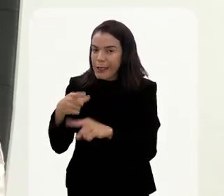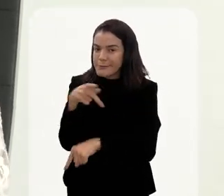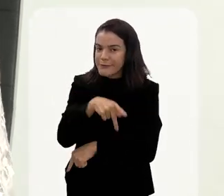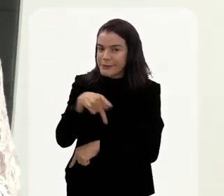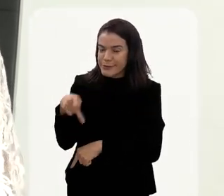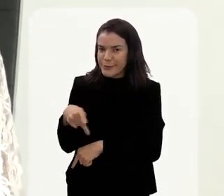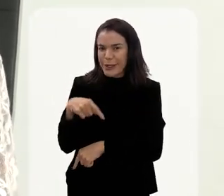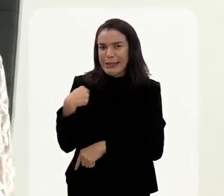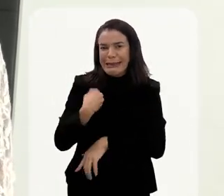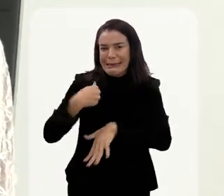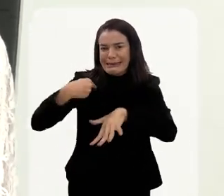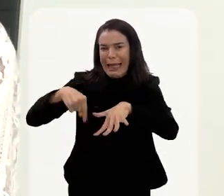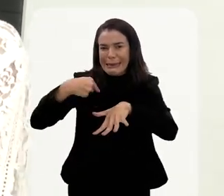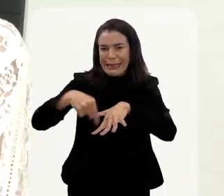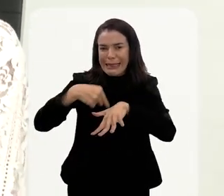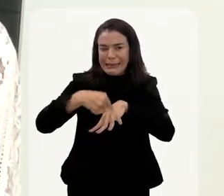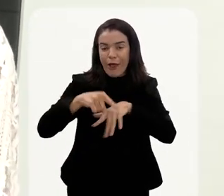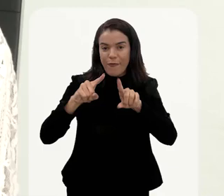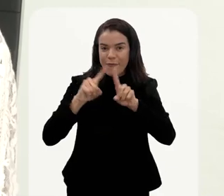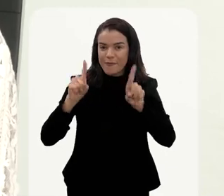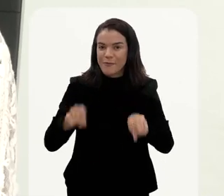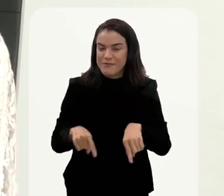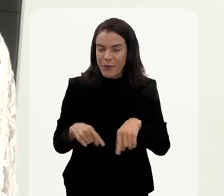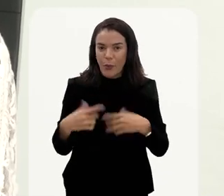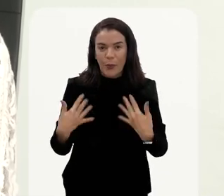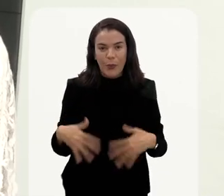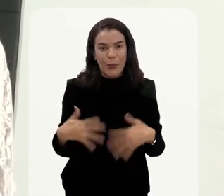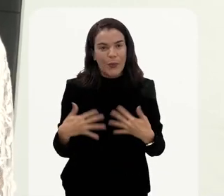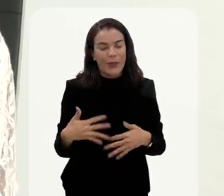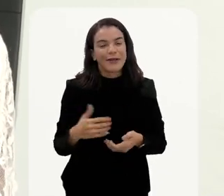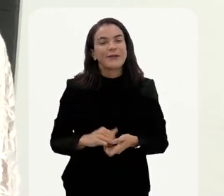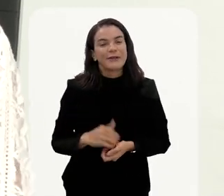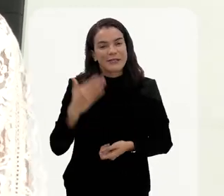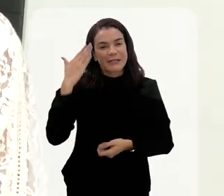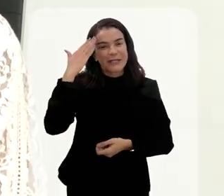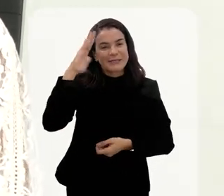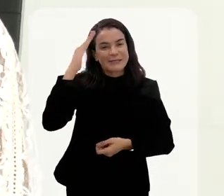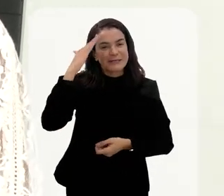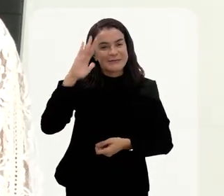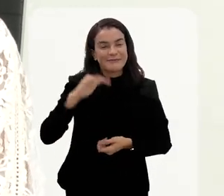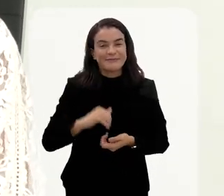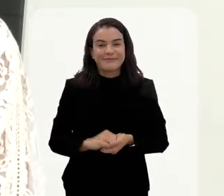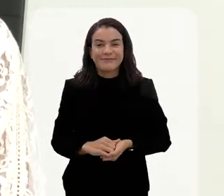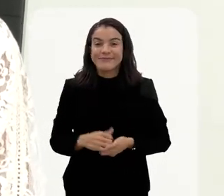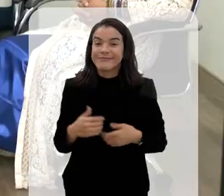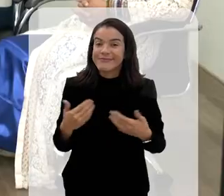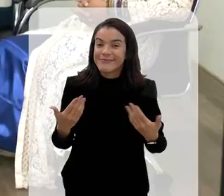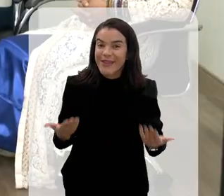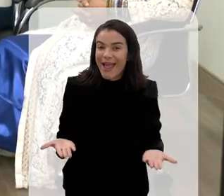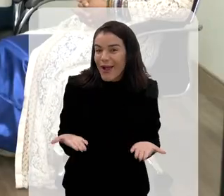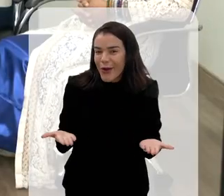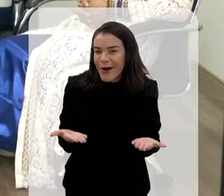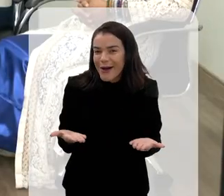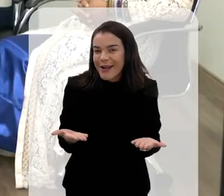que ser professora. Nós somos multifunções, né? Entendi. Bem,